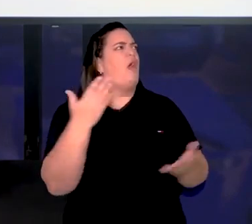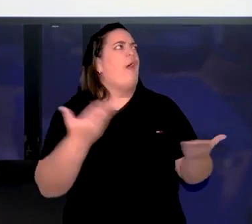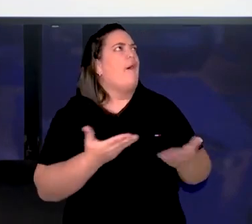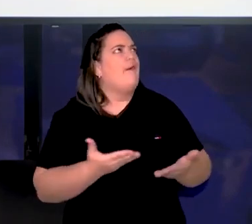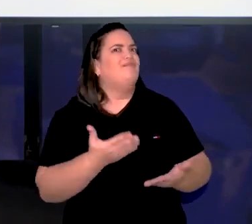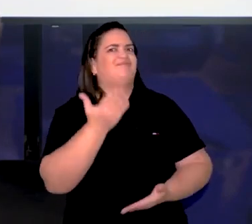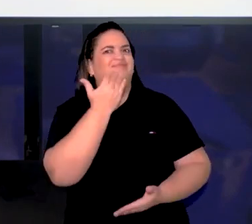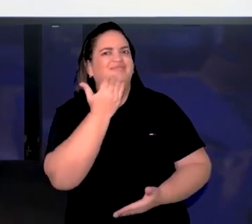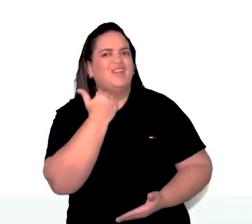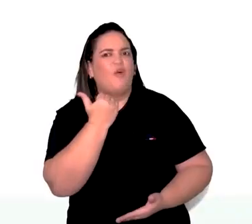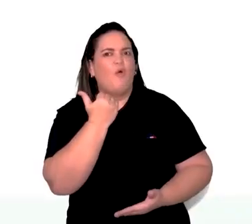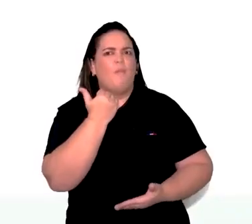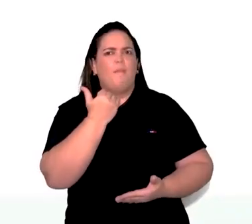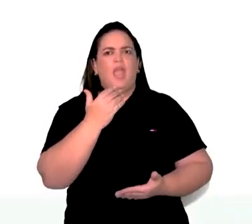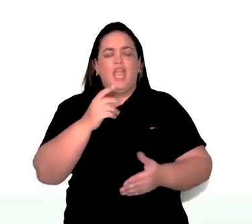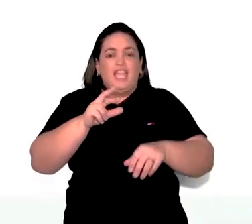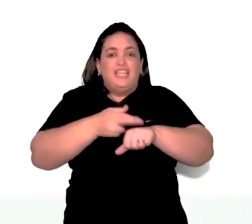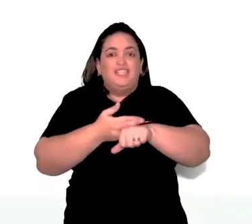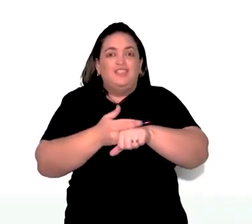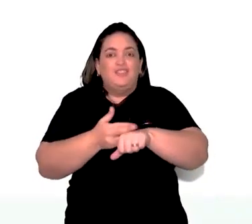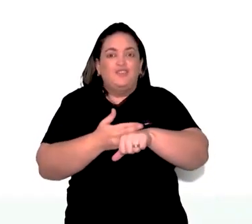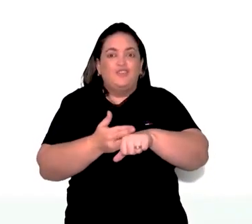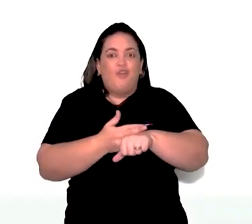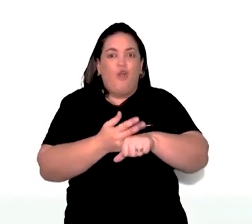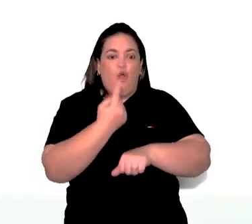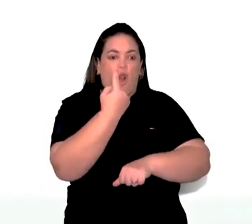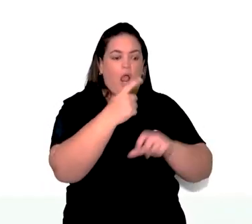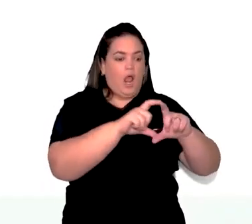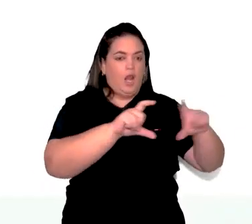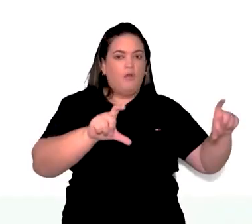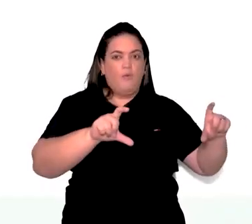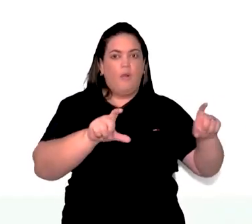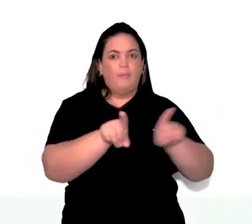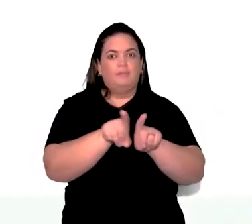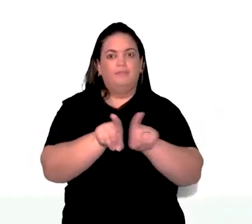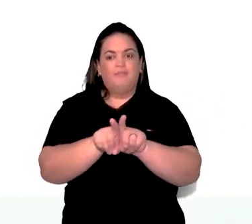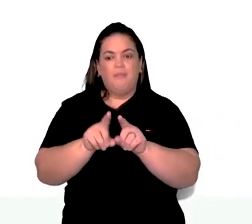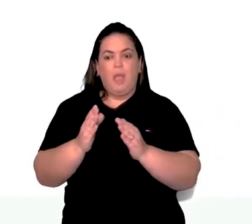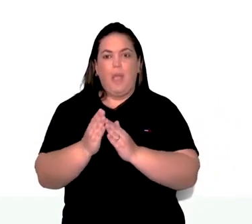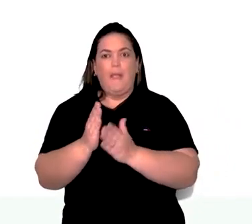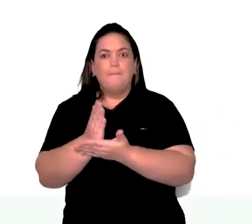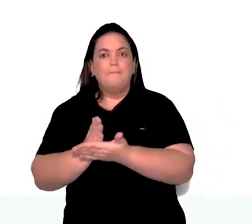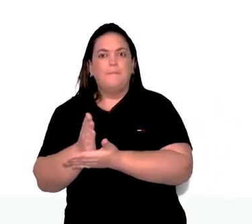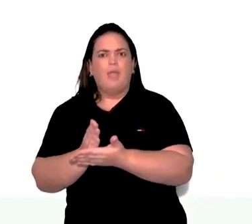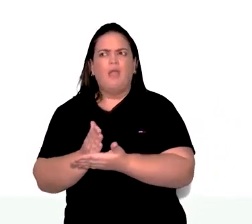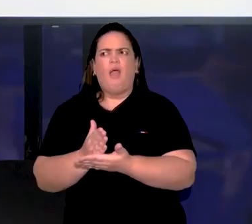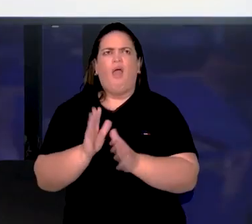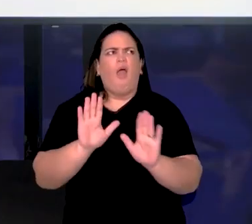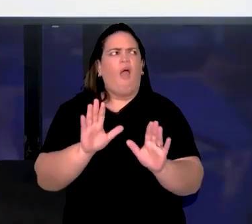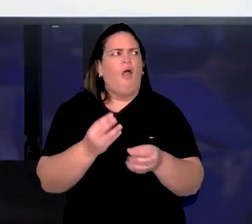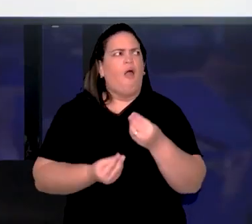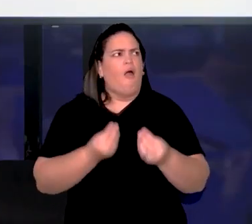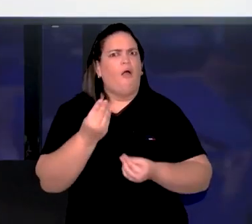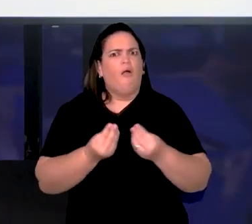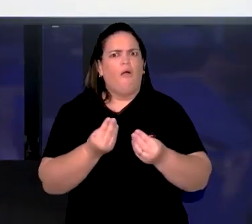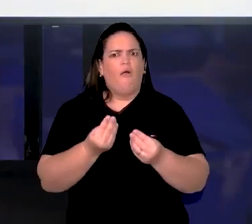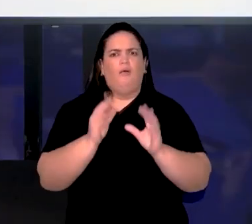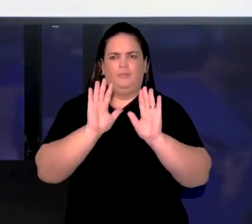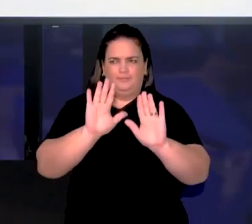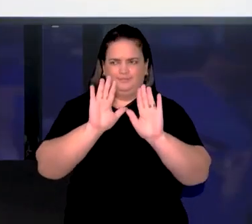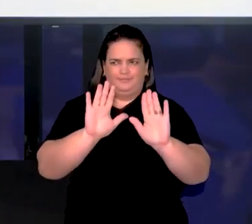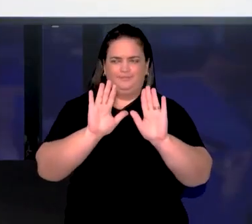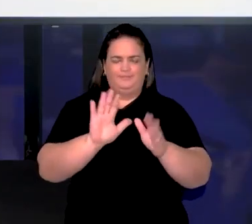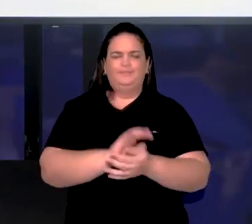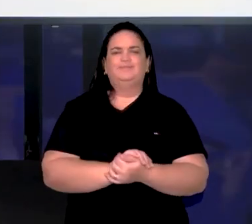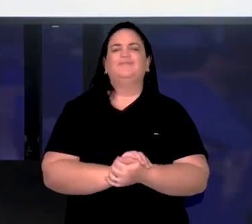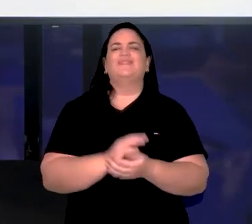uma barra de chocolate e meia. Mas, professor, E como é isso? Então, eu vou